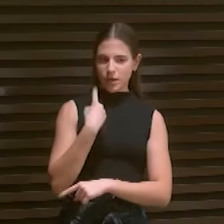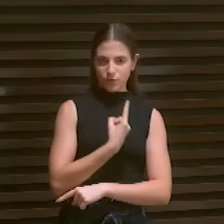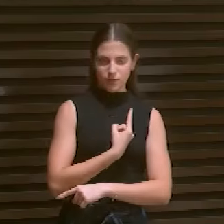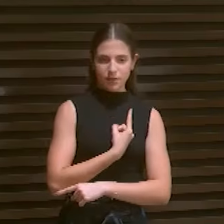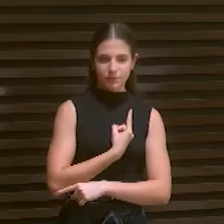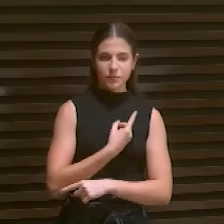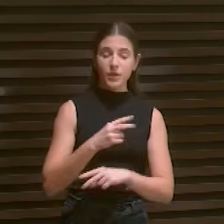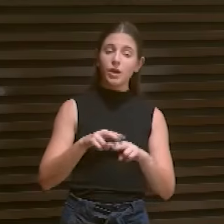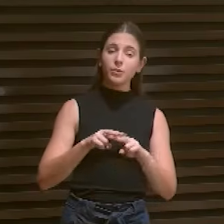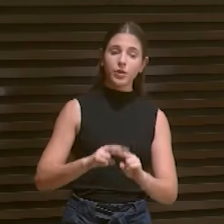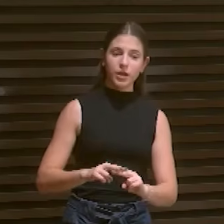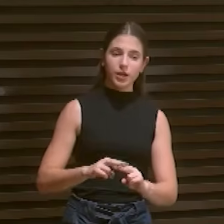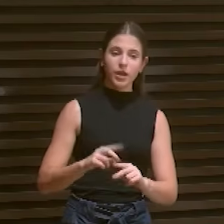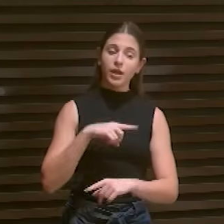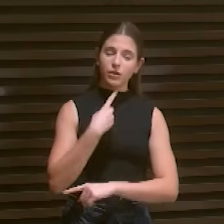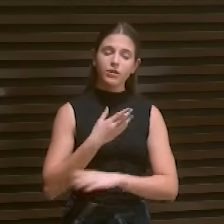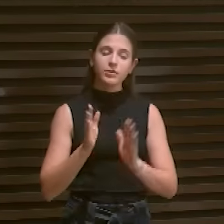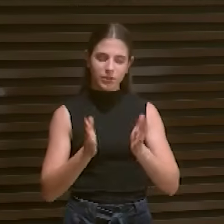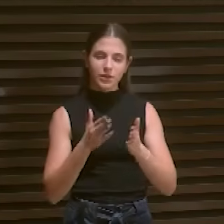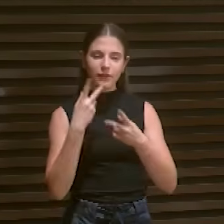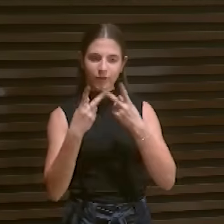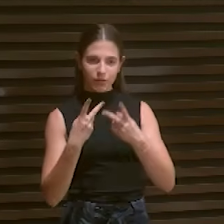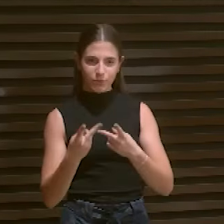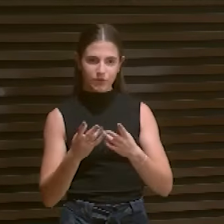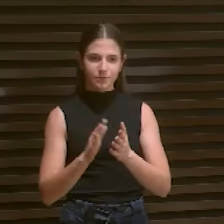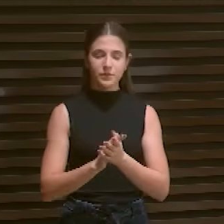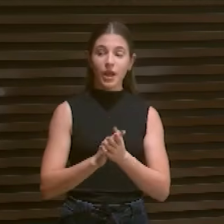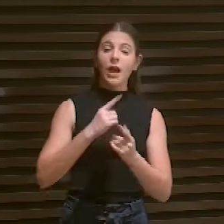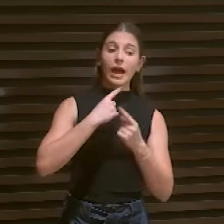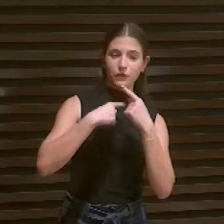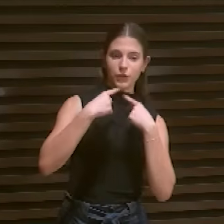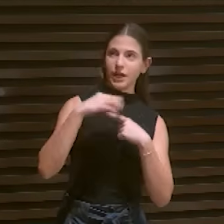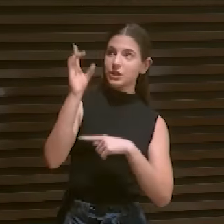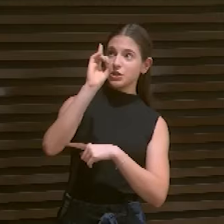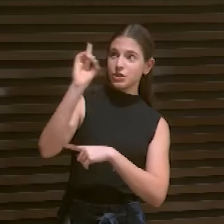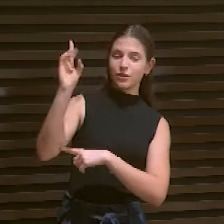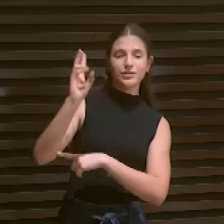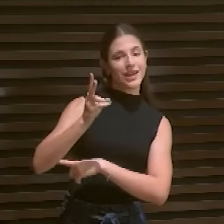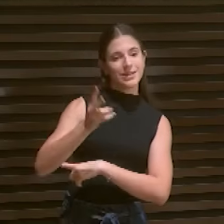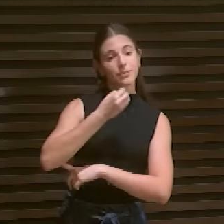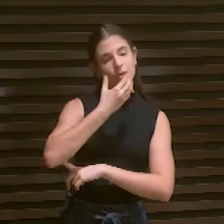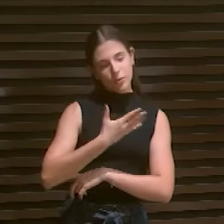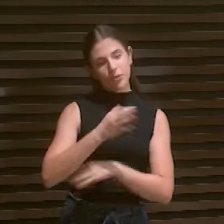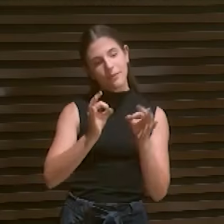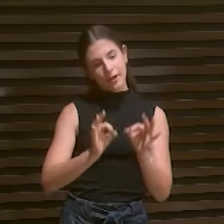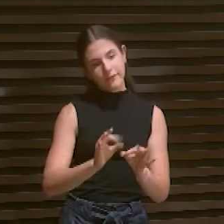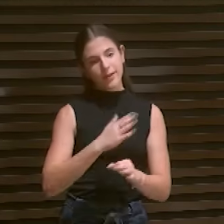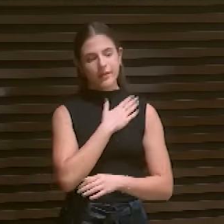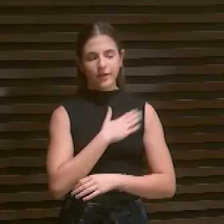Porque é aquilo que nós já falamos aqui. Porque a vontade de Deus é sempre boa, perfeita e